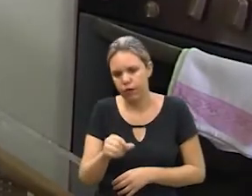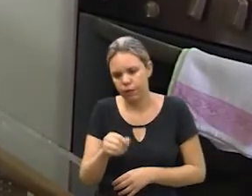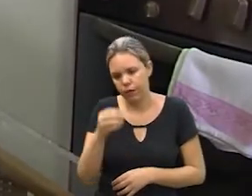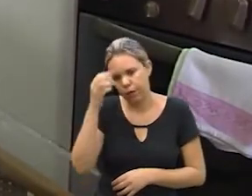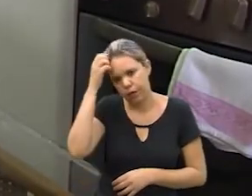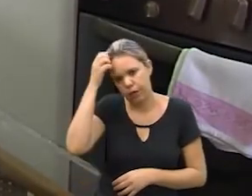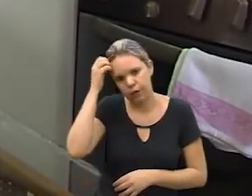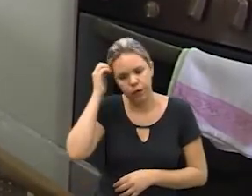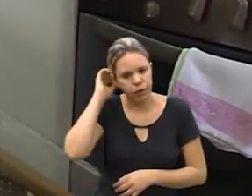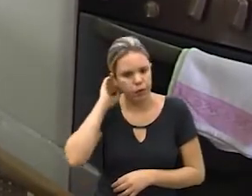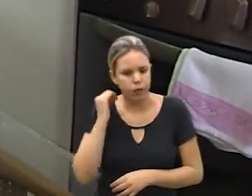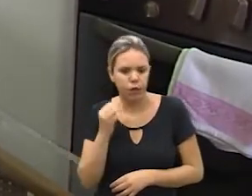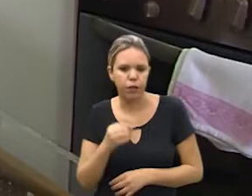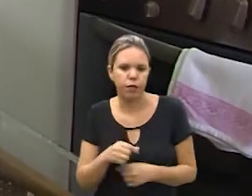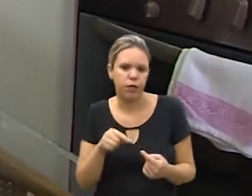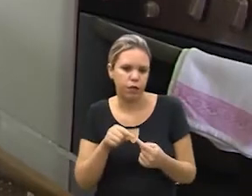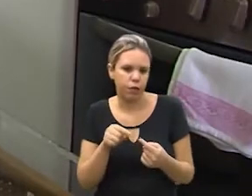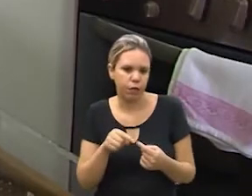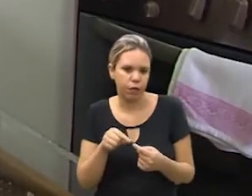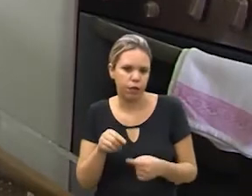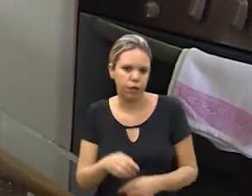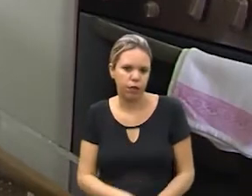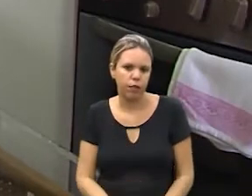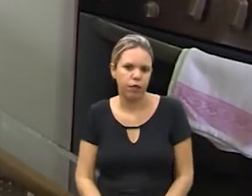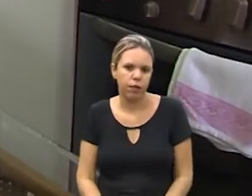Vamos dar uma acertada, né?